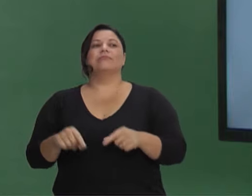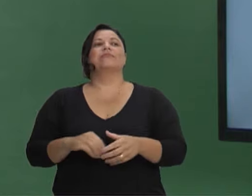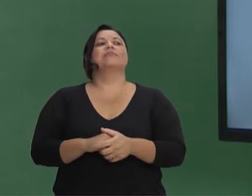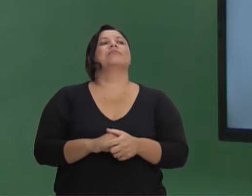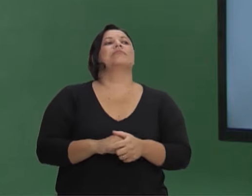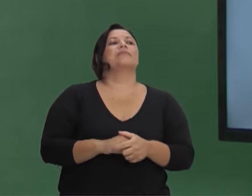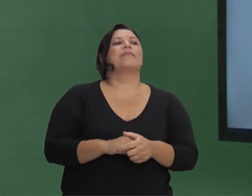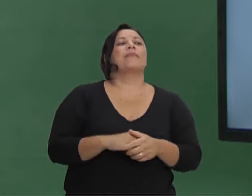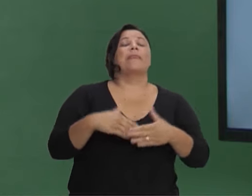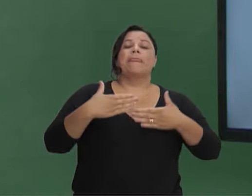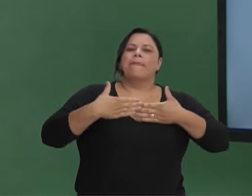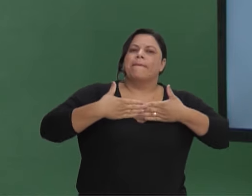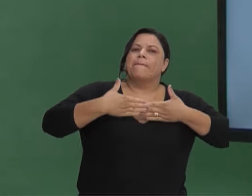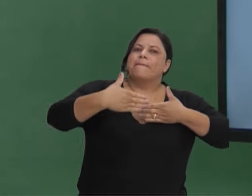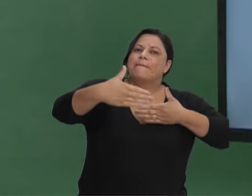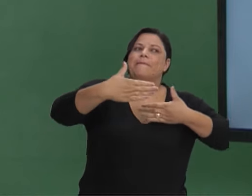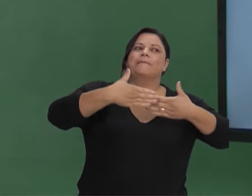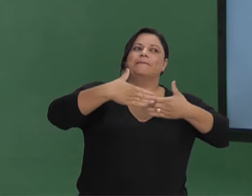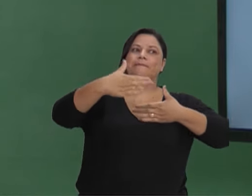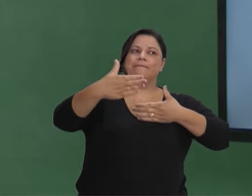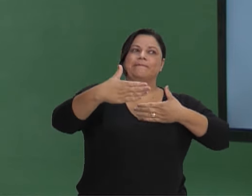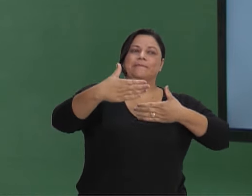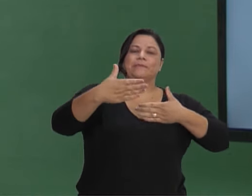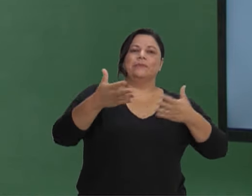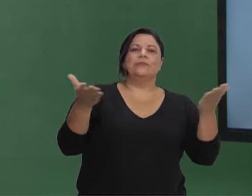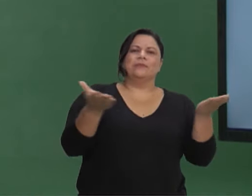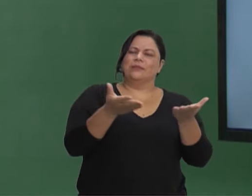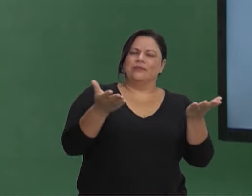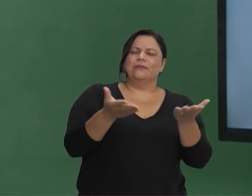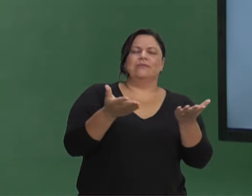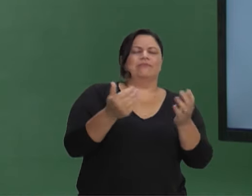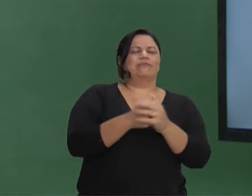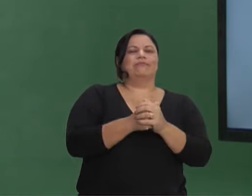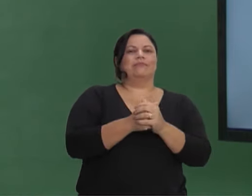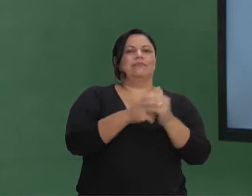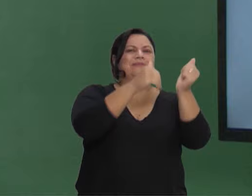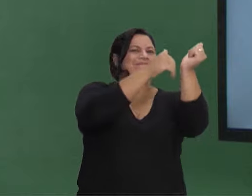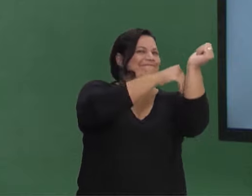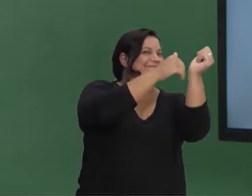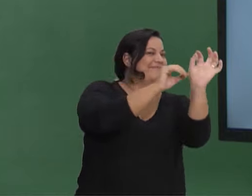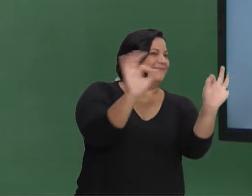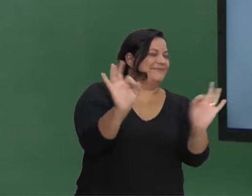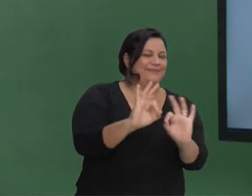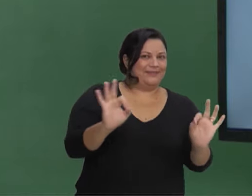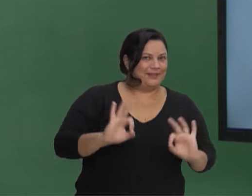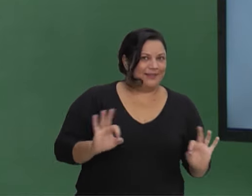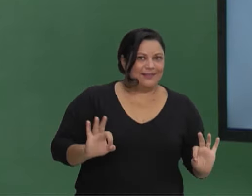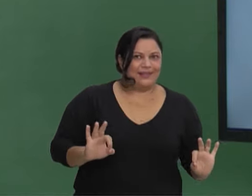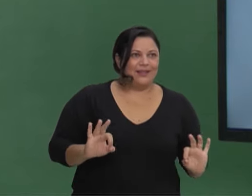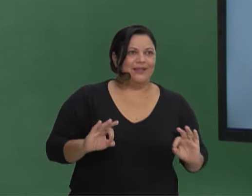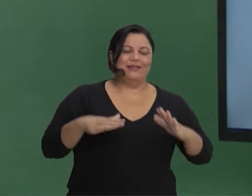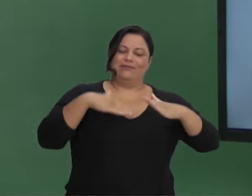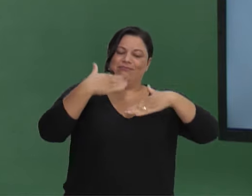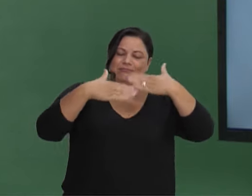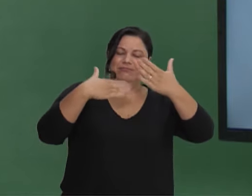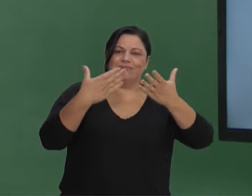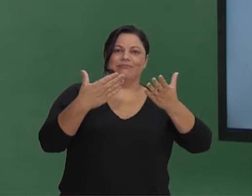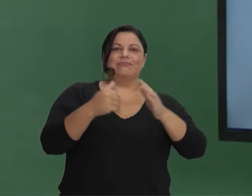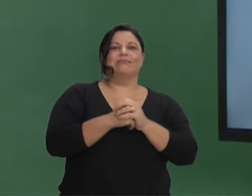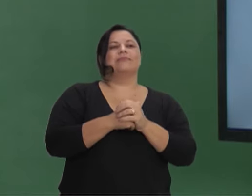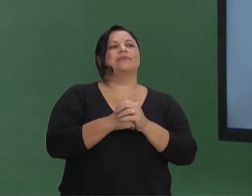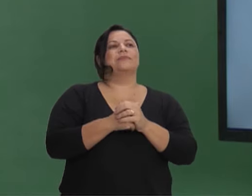A partir daí, sem mistério, só vou desenvolver isso aqui. Vou manter meu